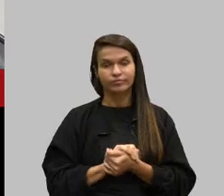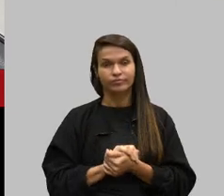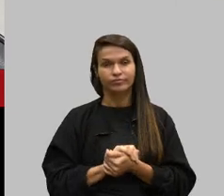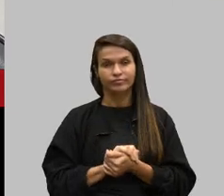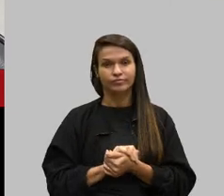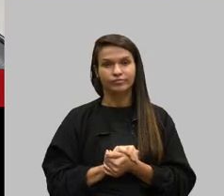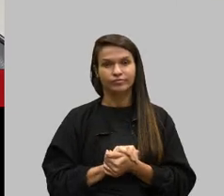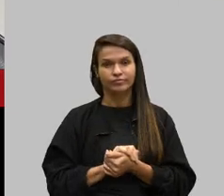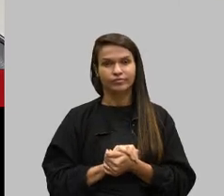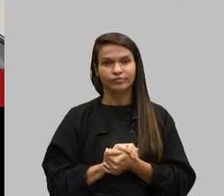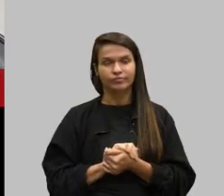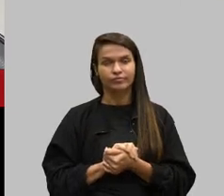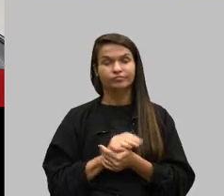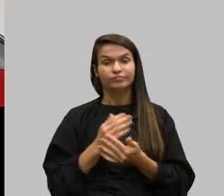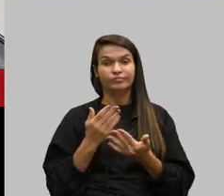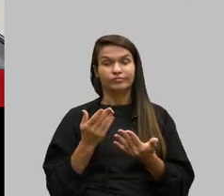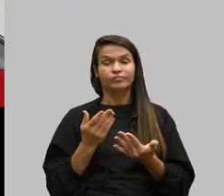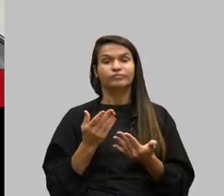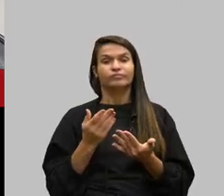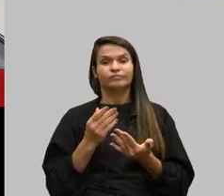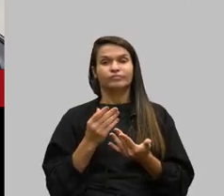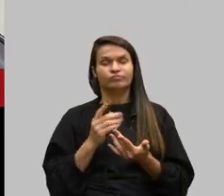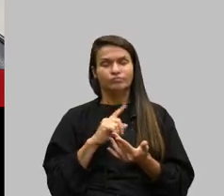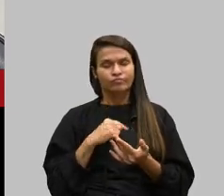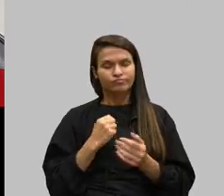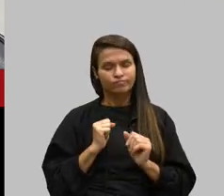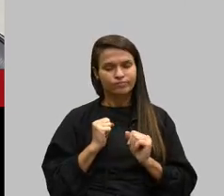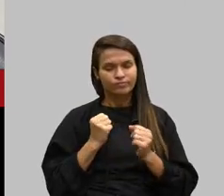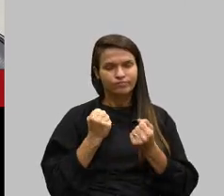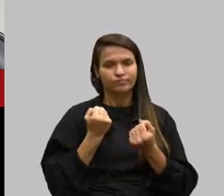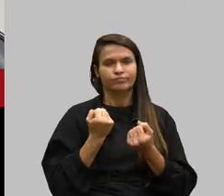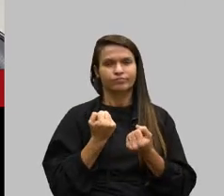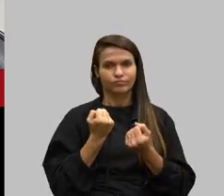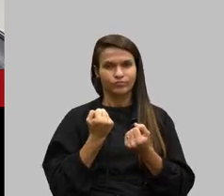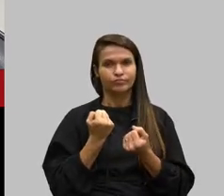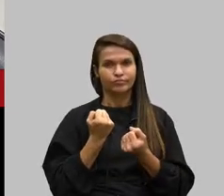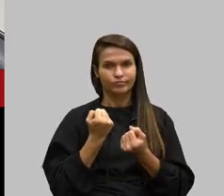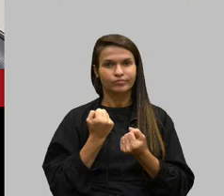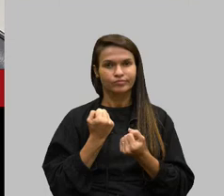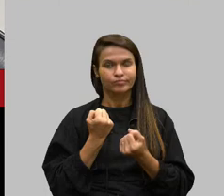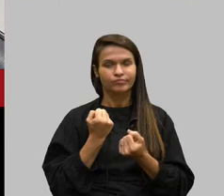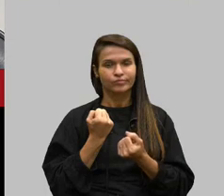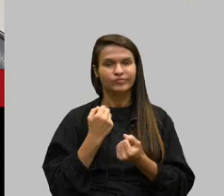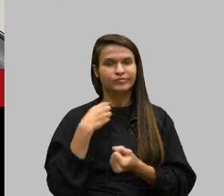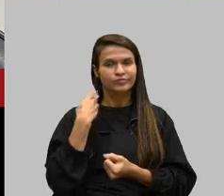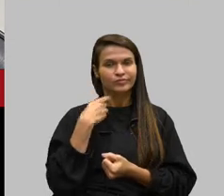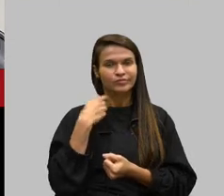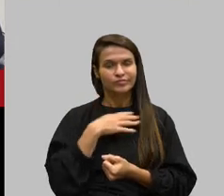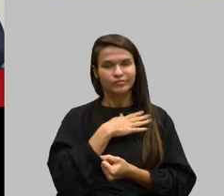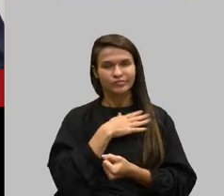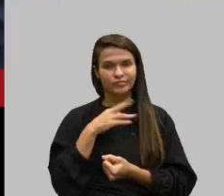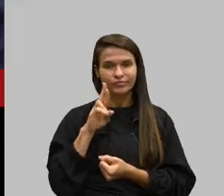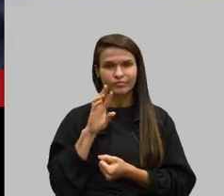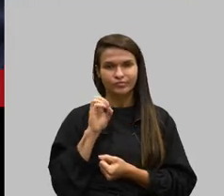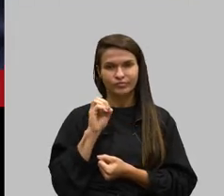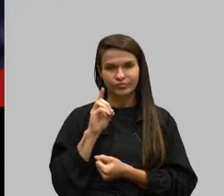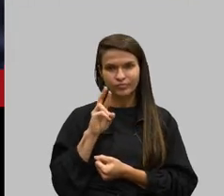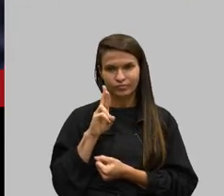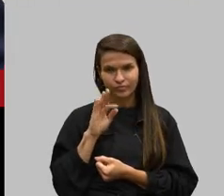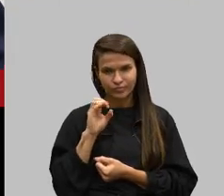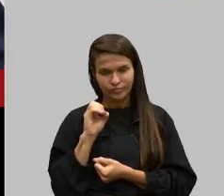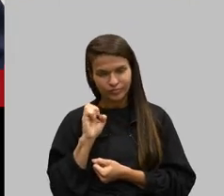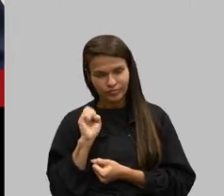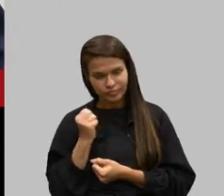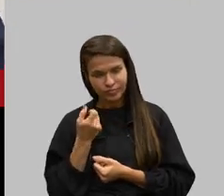então o nosso o nosso esforço Deputado Sargento Rodrigues Ele é e continuará sendo permanente o que